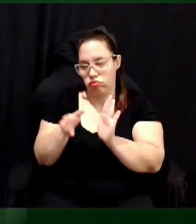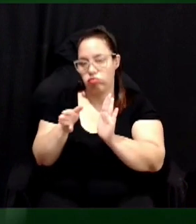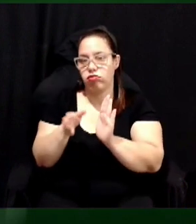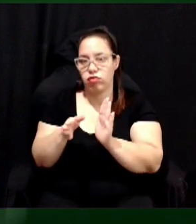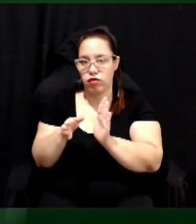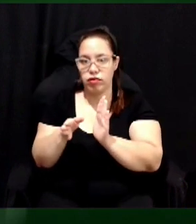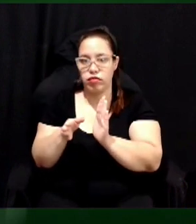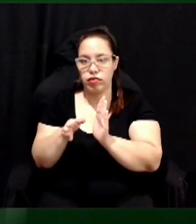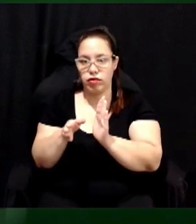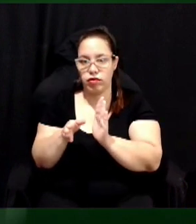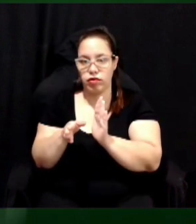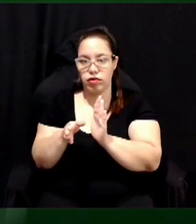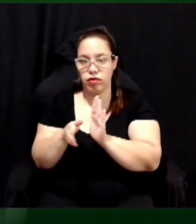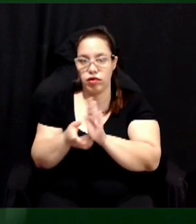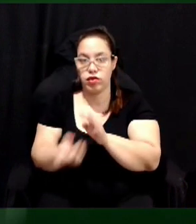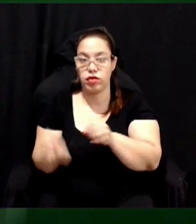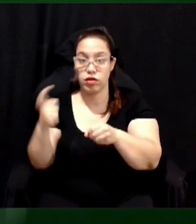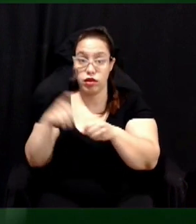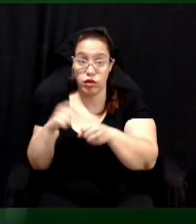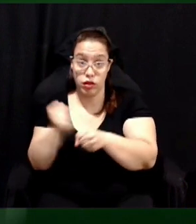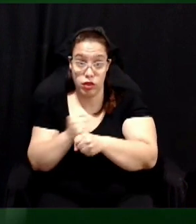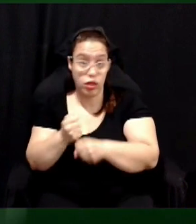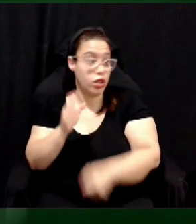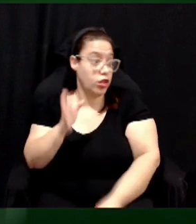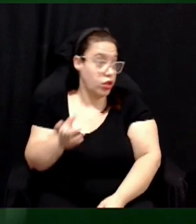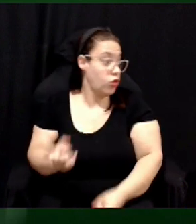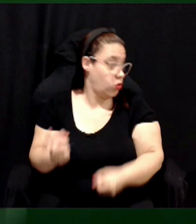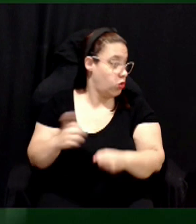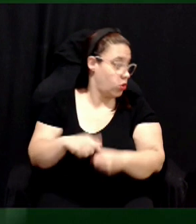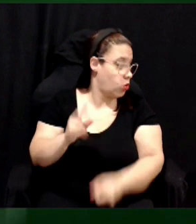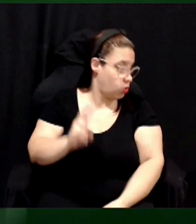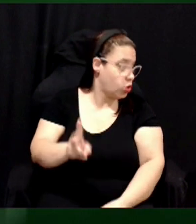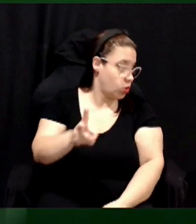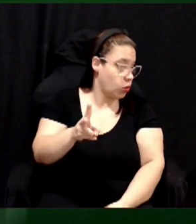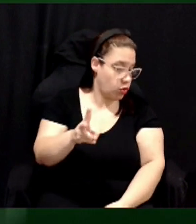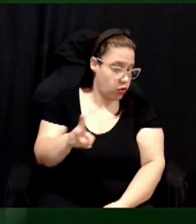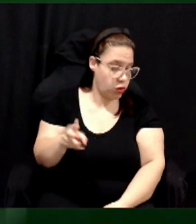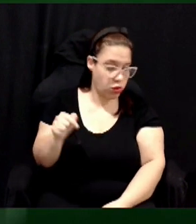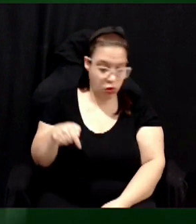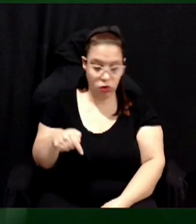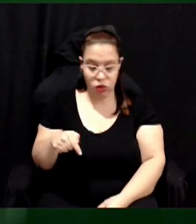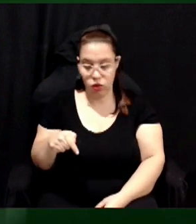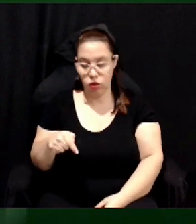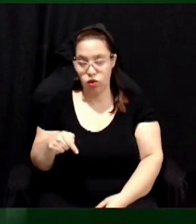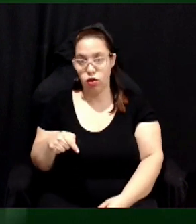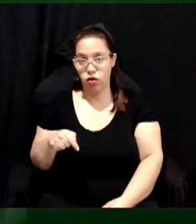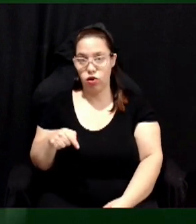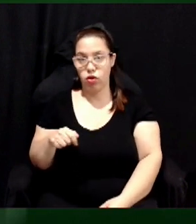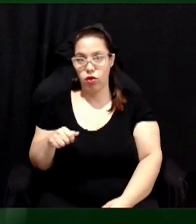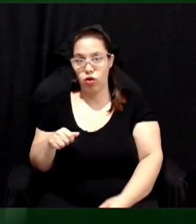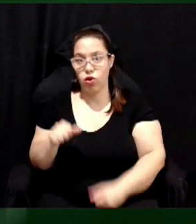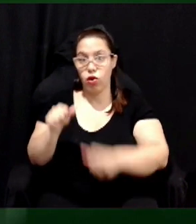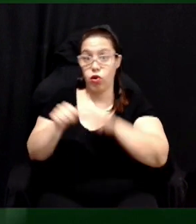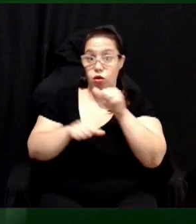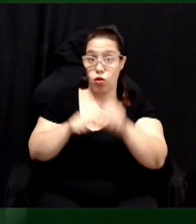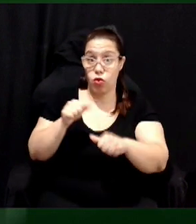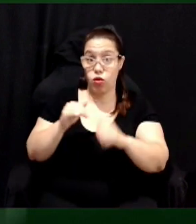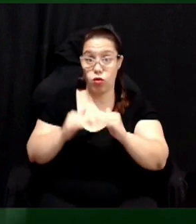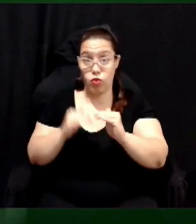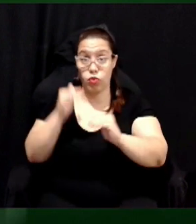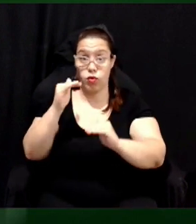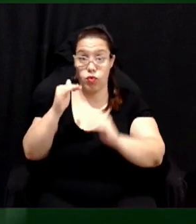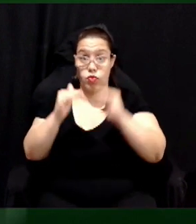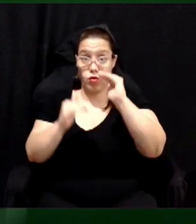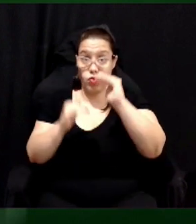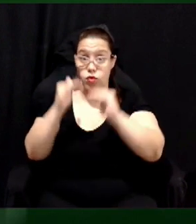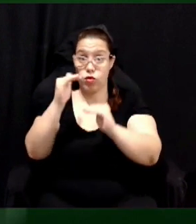útil entrou no ano passado, já do está. Ailton Krenak. Então, ele continua para esse vestibular. Então, assim, nós vamos ter uma mudança gradativa. Boa. Então, vai saindo